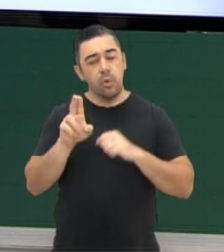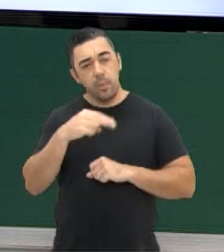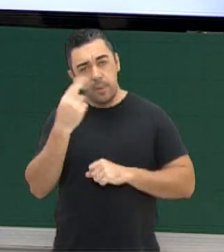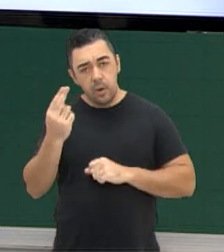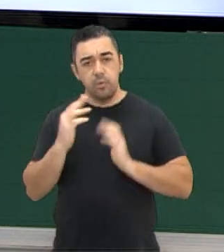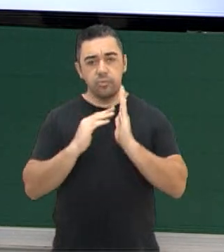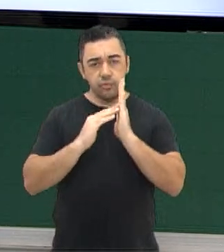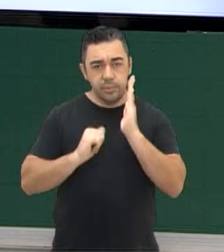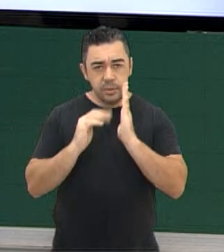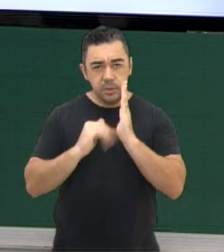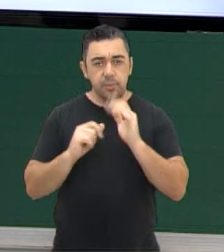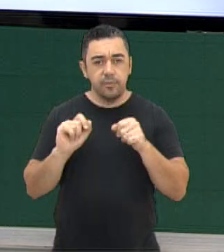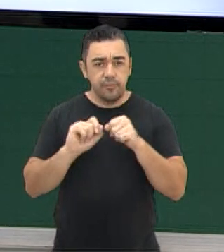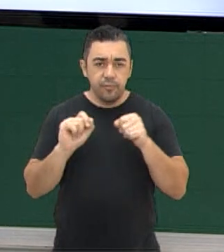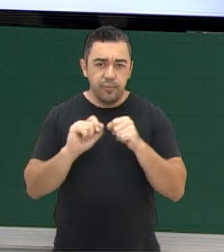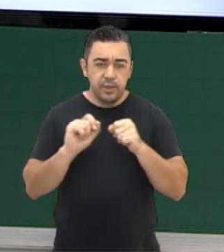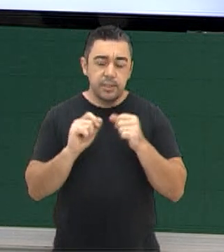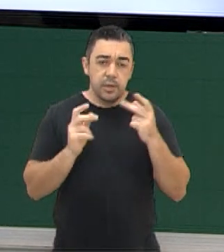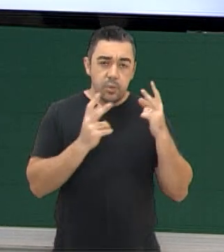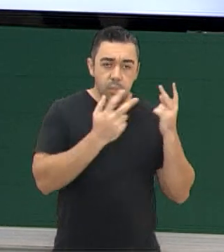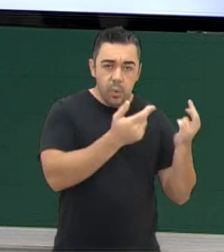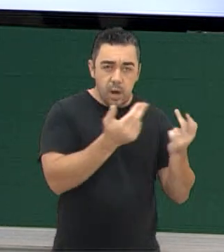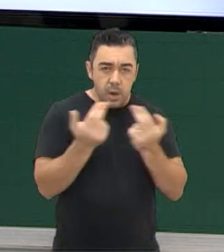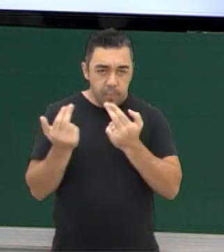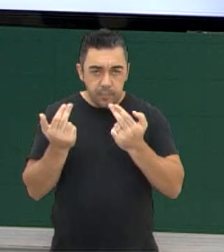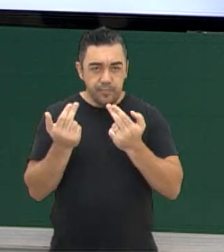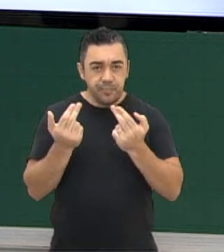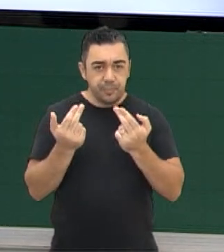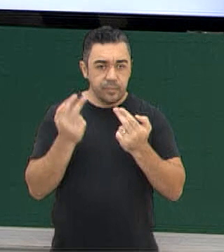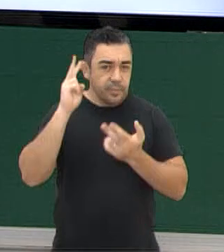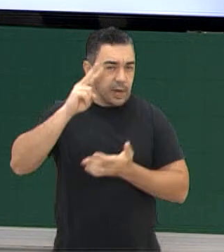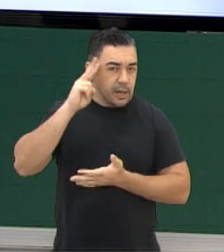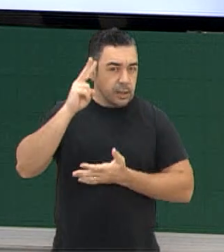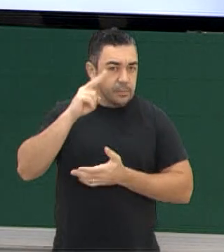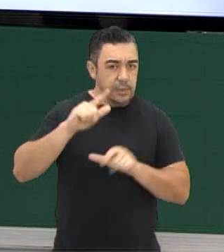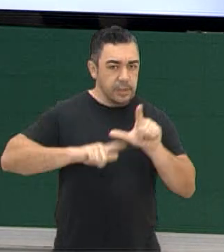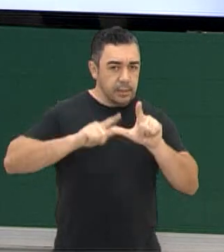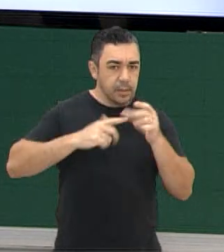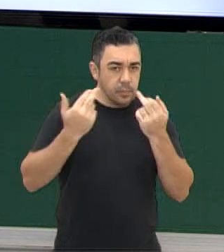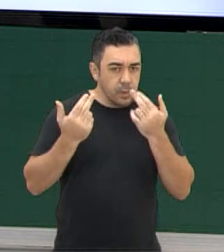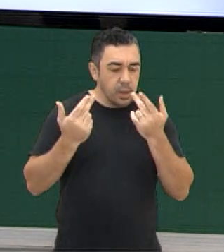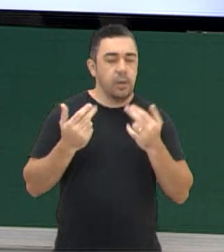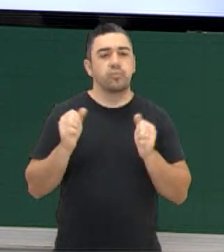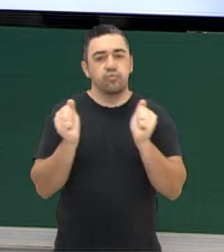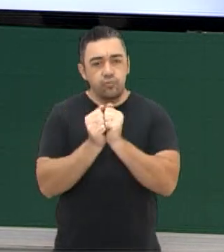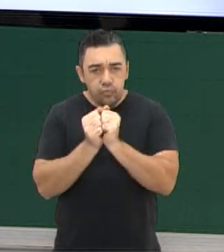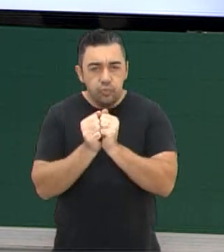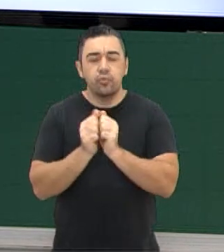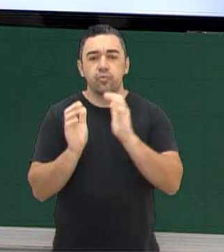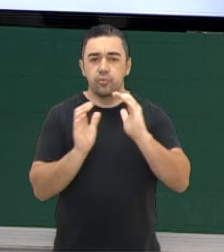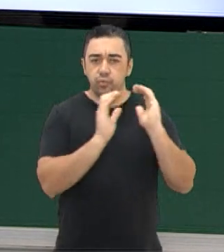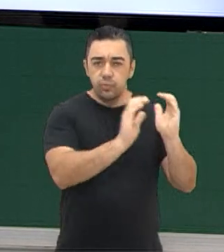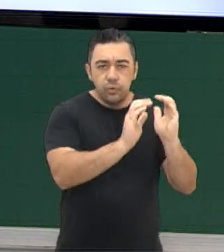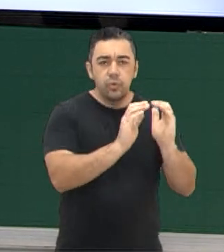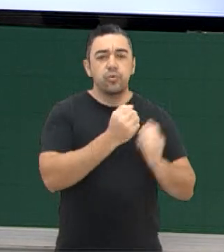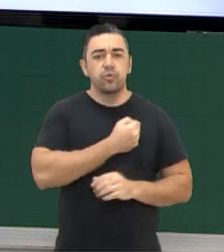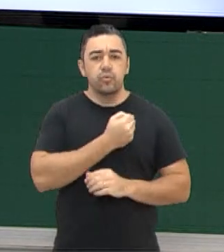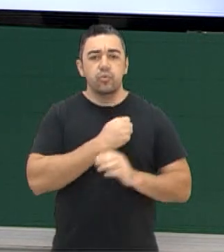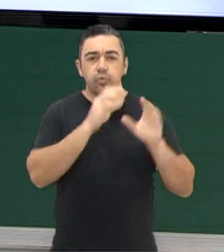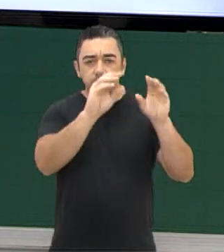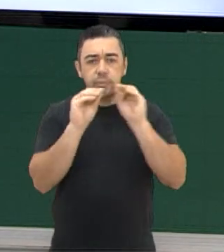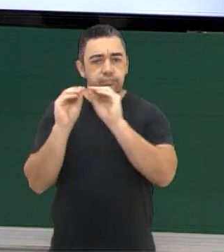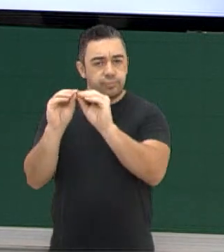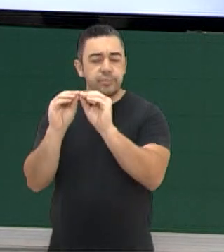eu reduzia aos termos semelhantes, ou seja, eu pegava letras iguais, colocava junto, se tinha que somar